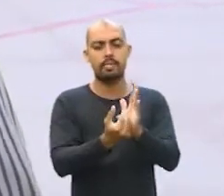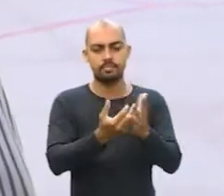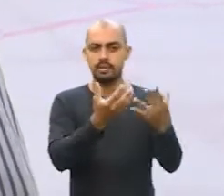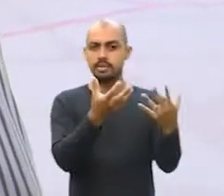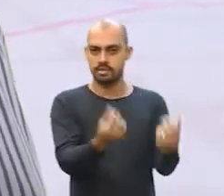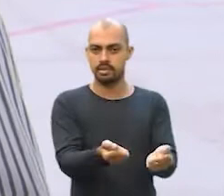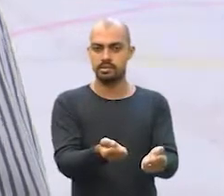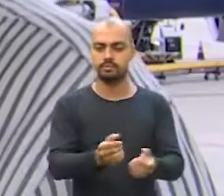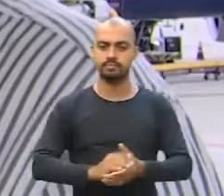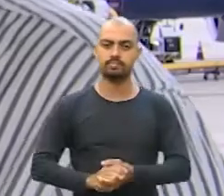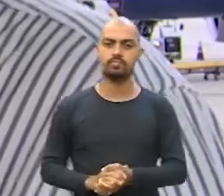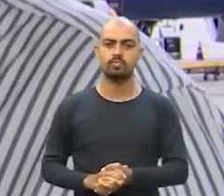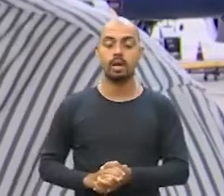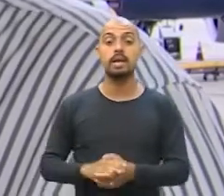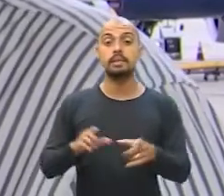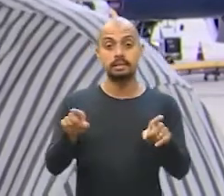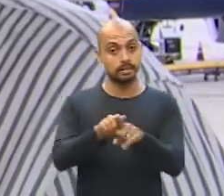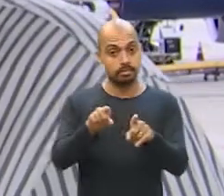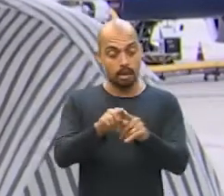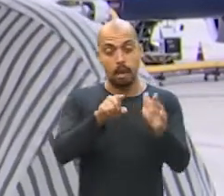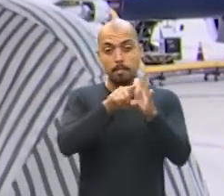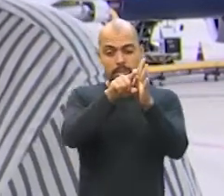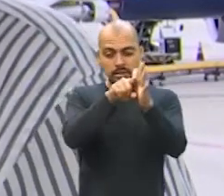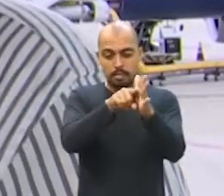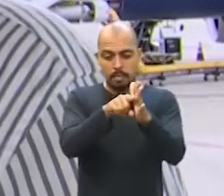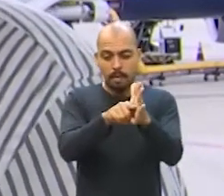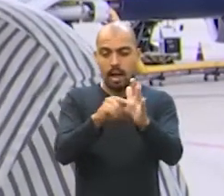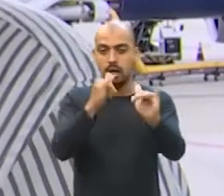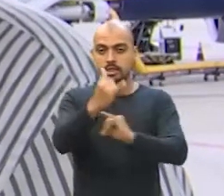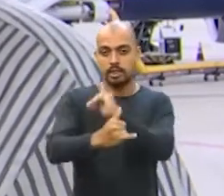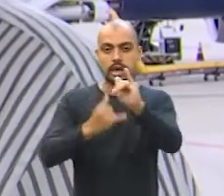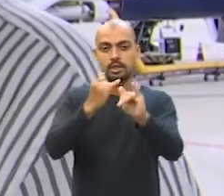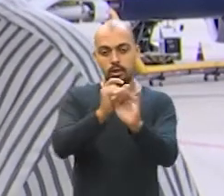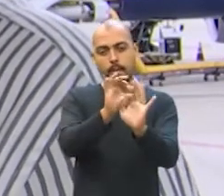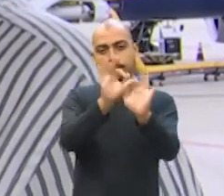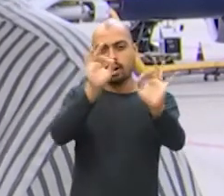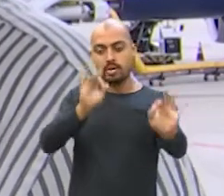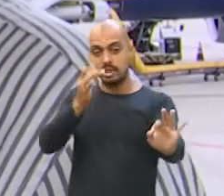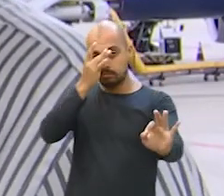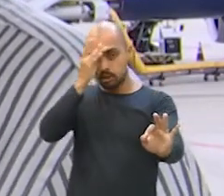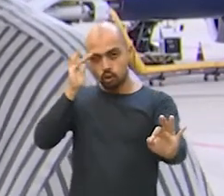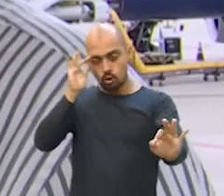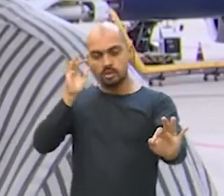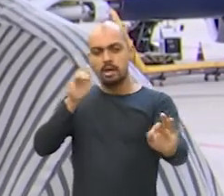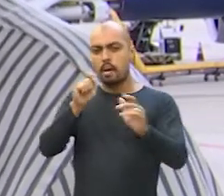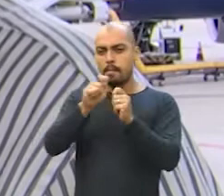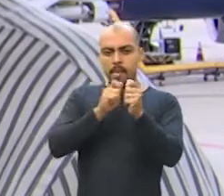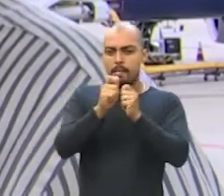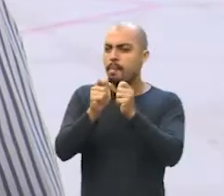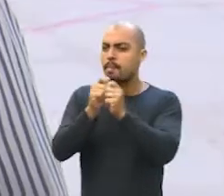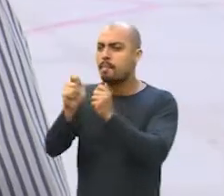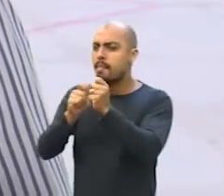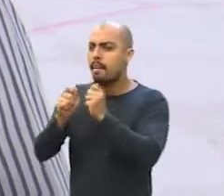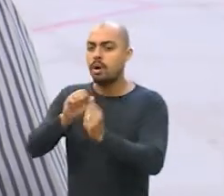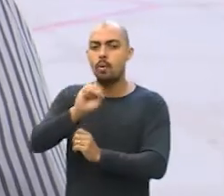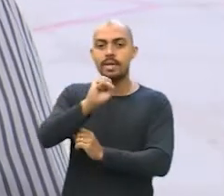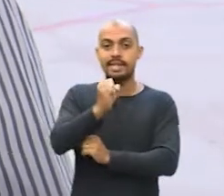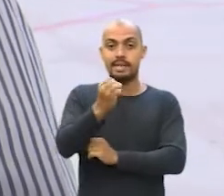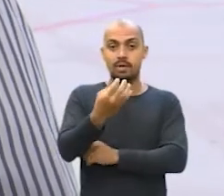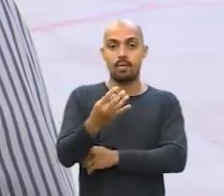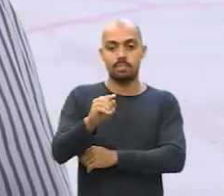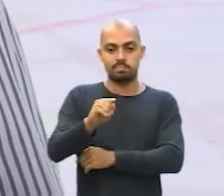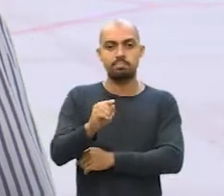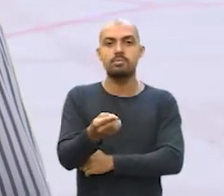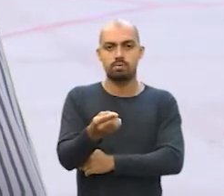proteção ao passageiro. E nós, inclusive, realizamos uma série de pesquisas aqui online com nossos passageiros que voaram por aqui. Já